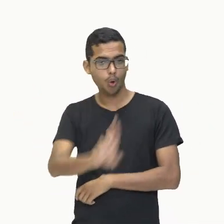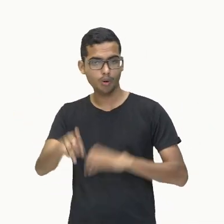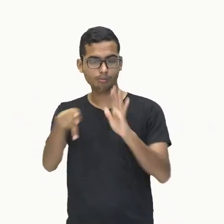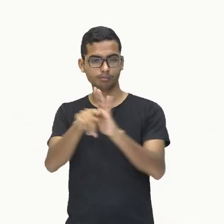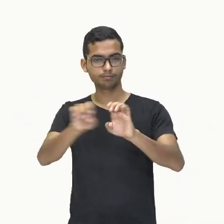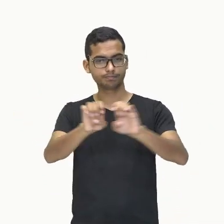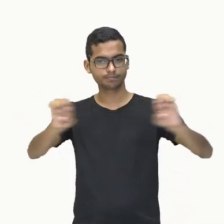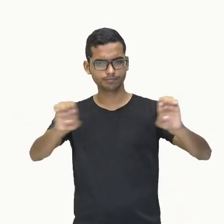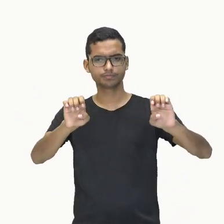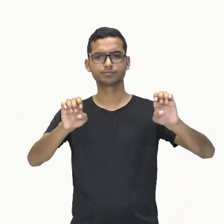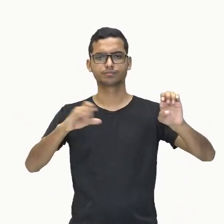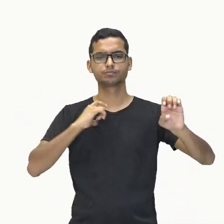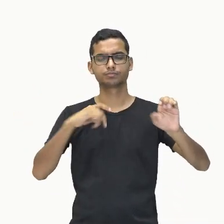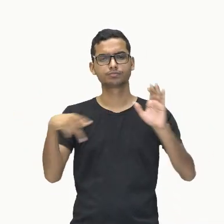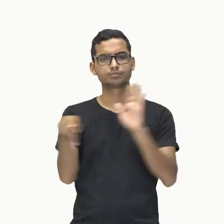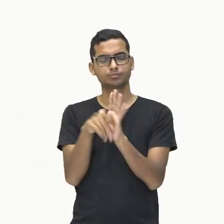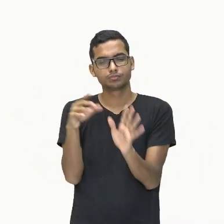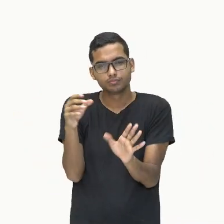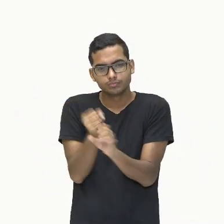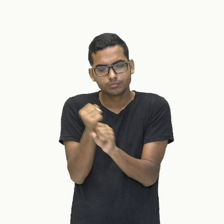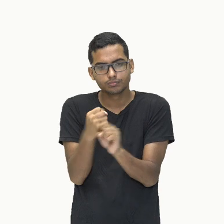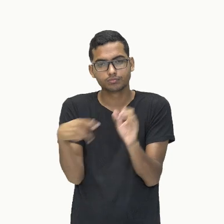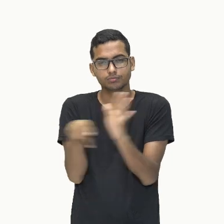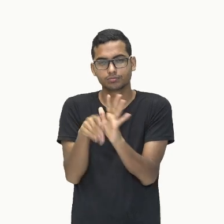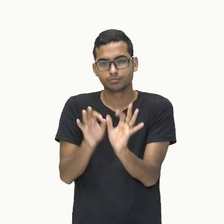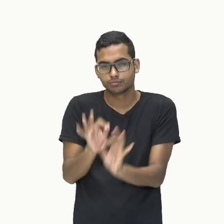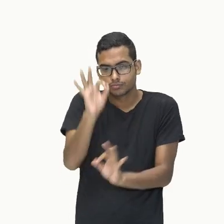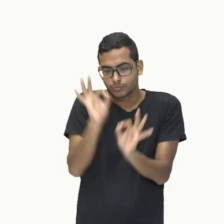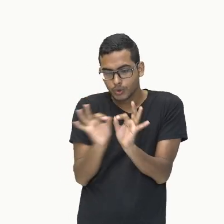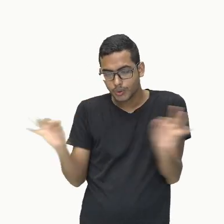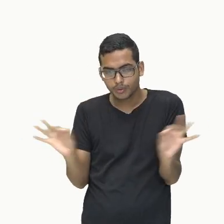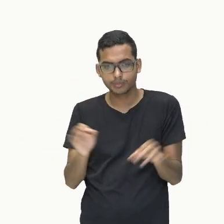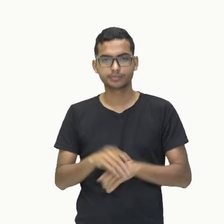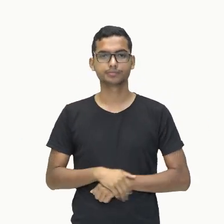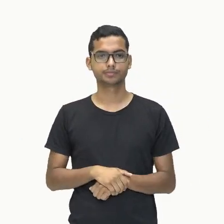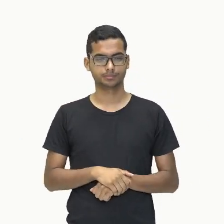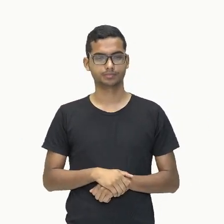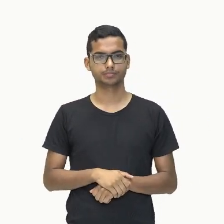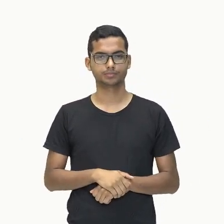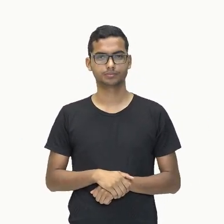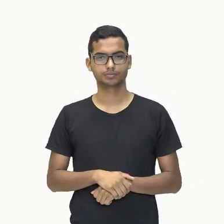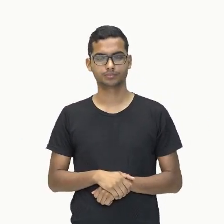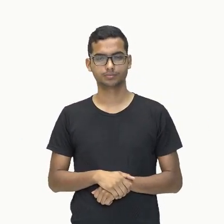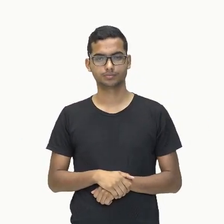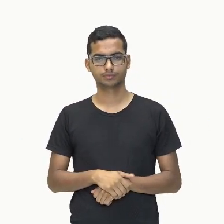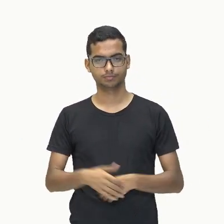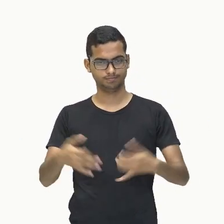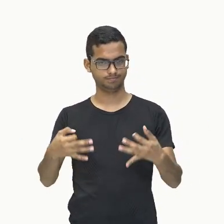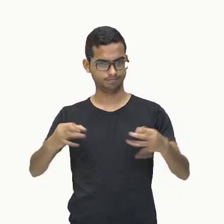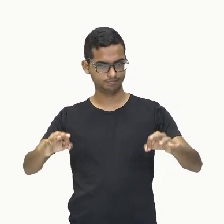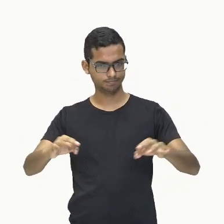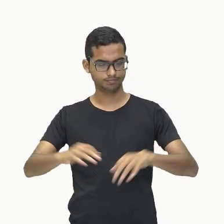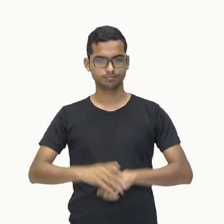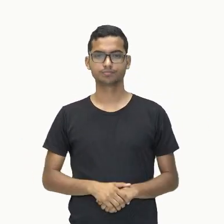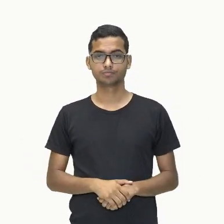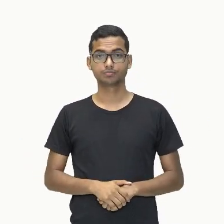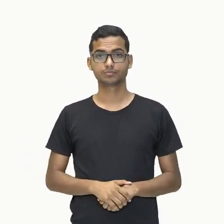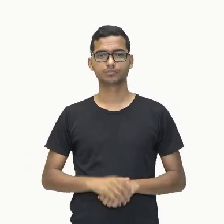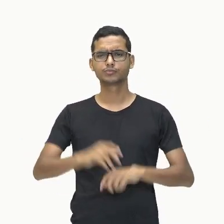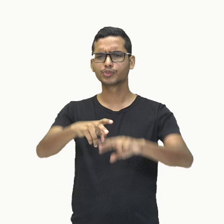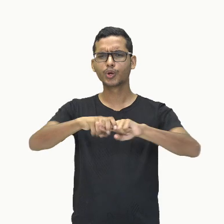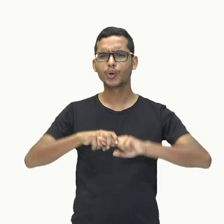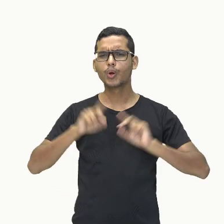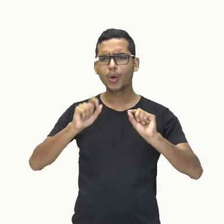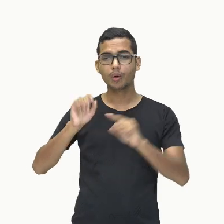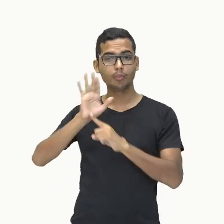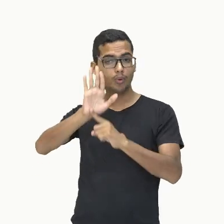equação, né, a fórmula que calcula a distância de um ponto até uma reta, tá bom? Isso porque eu te